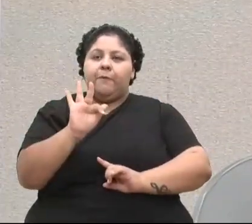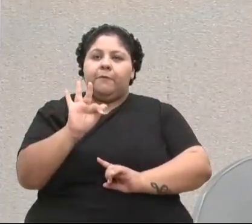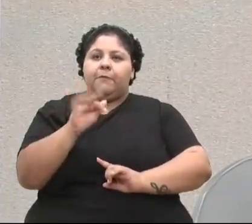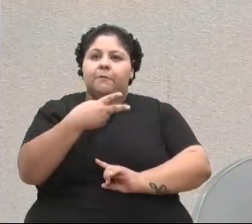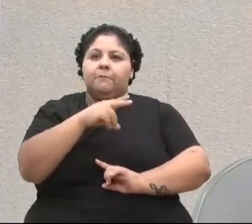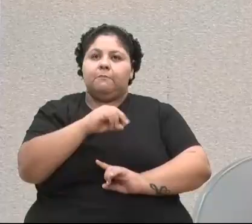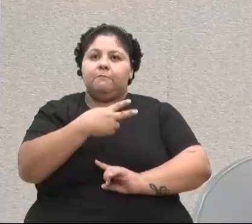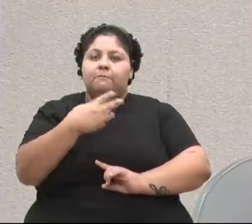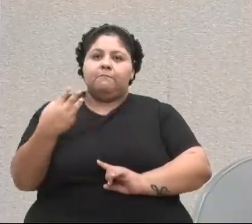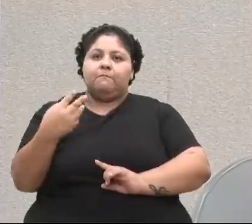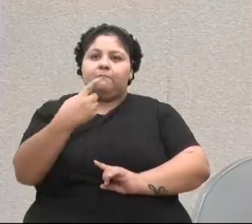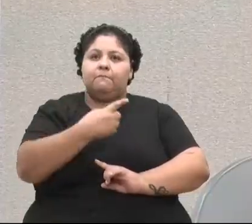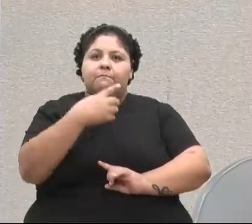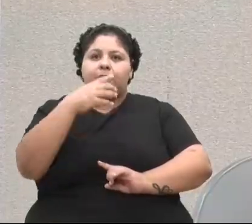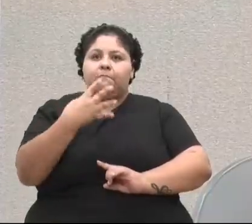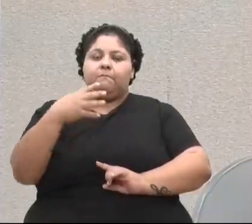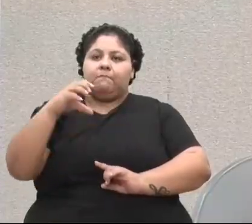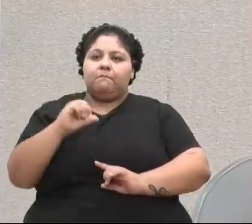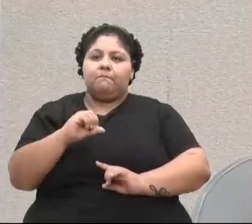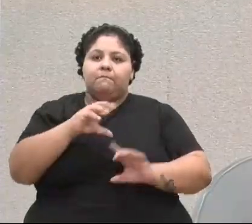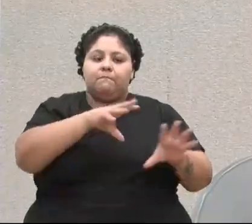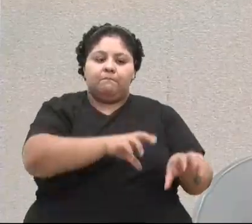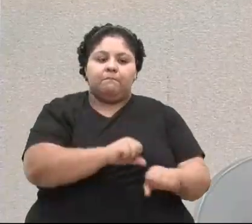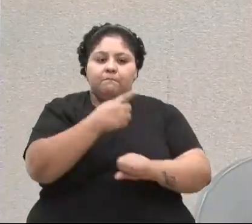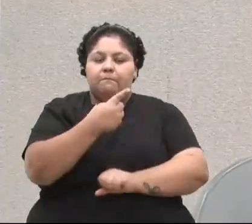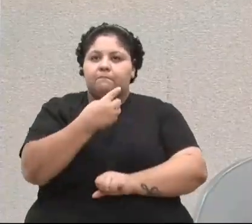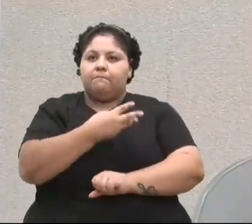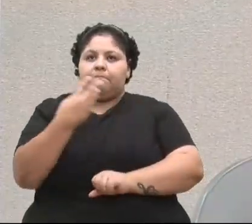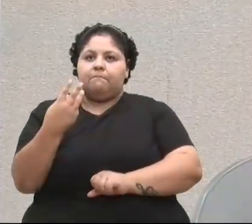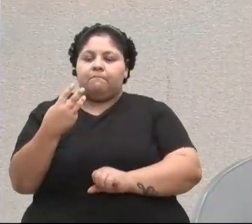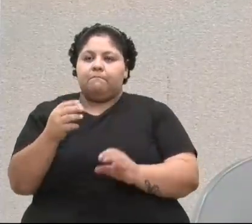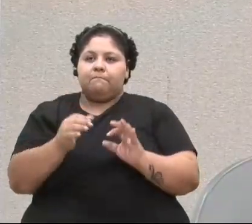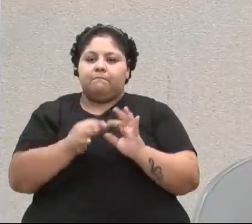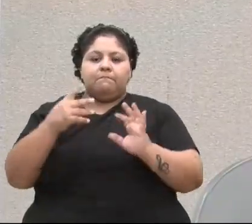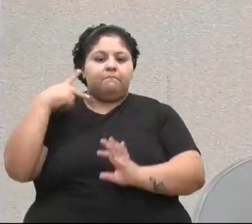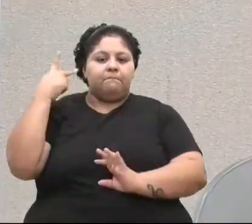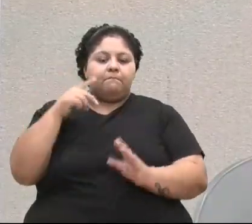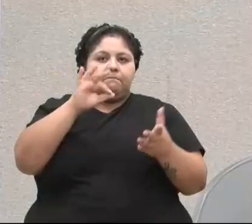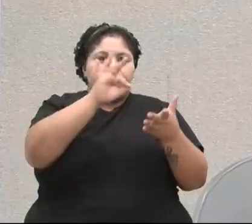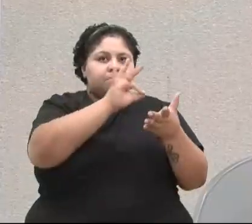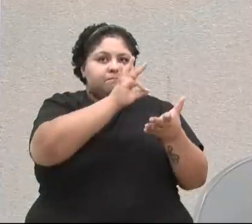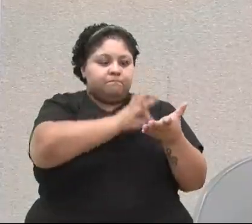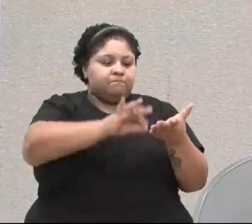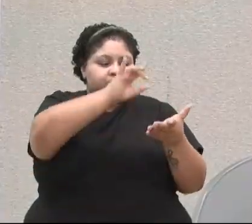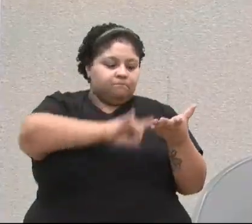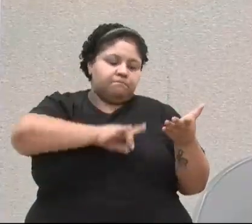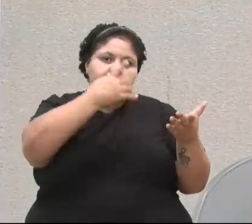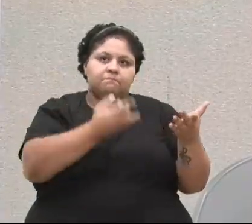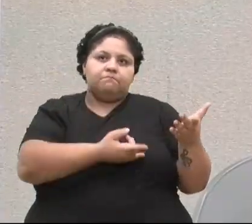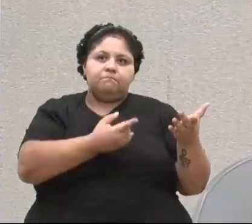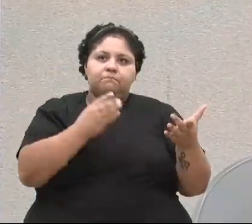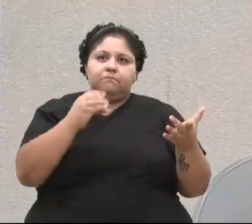2024, 149 anos da colonização, 134 anos da emancipação política. Assinam